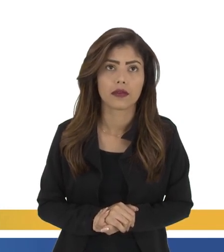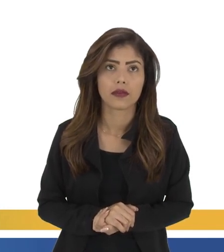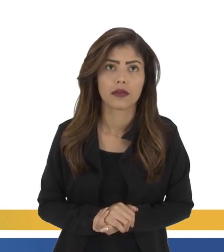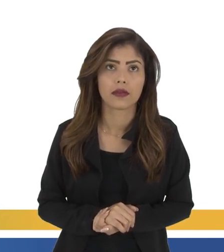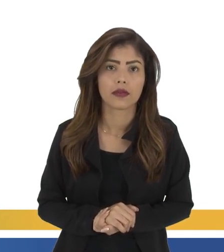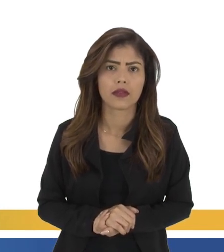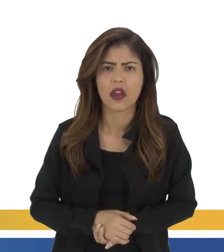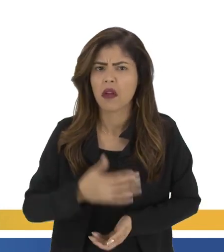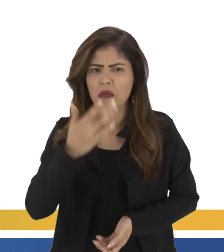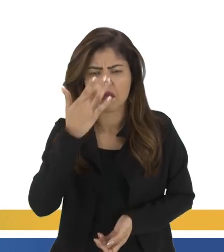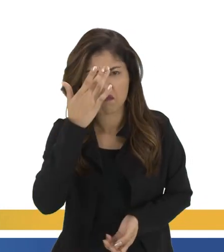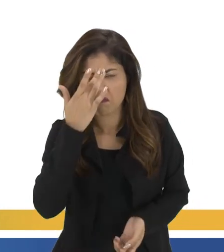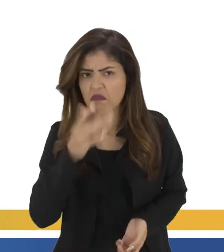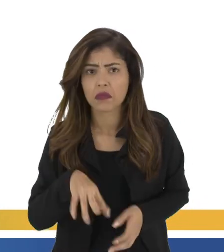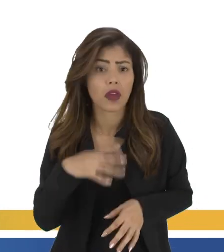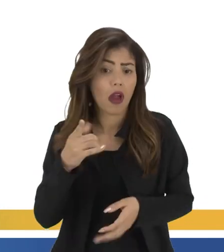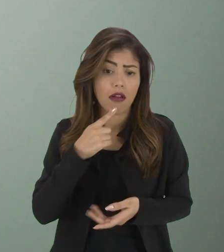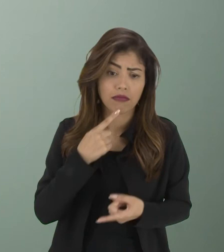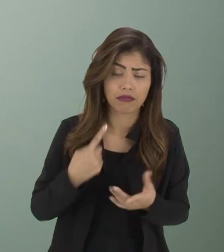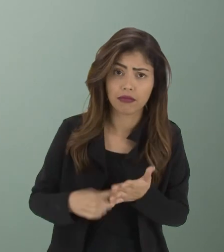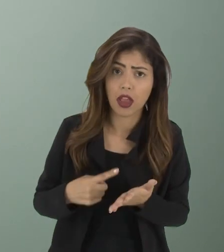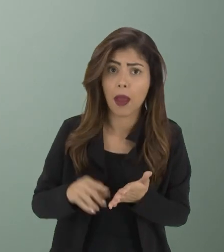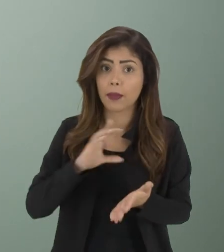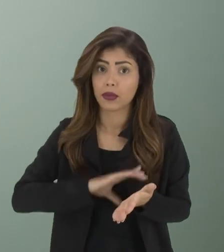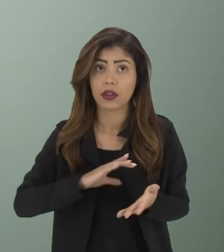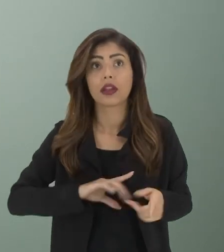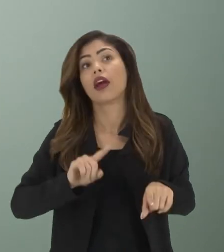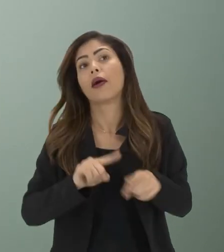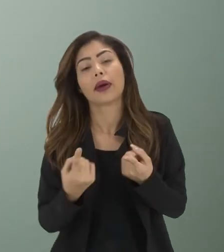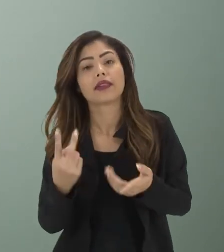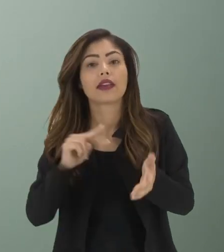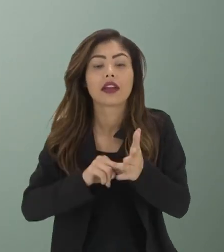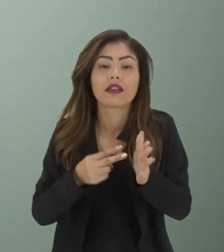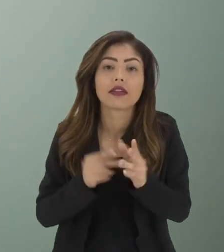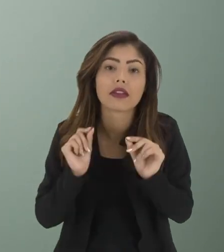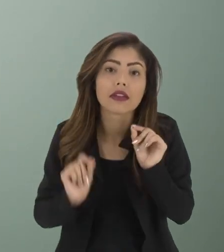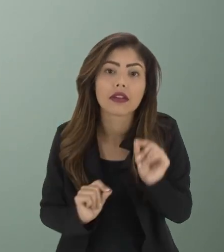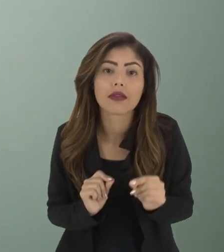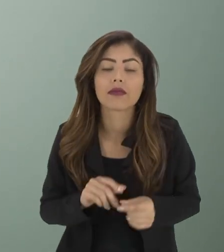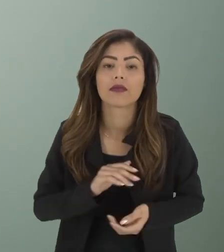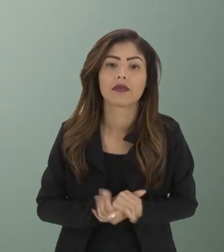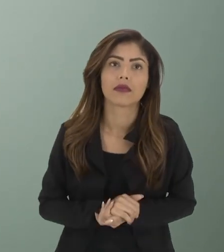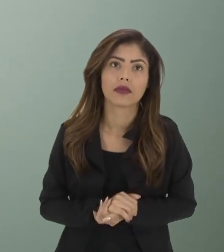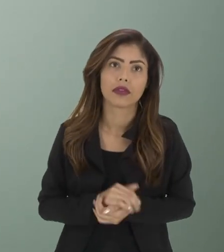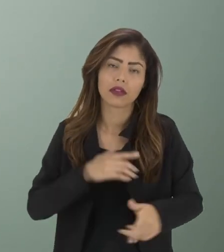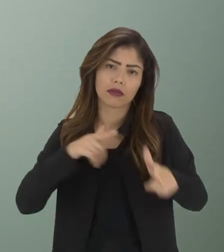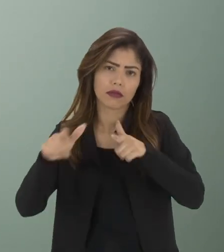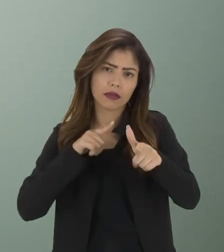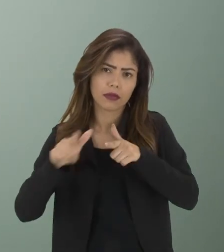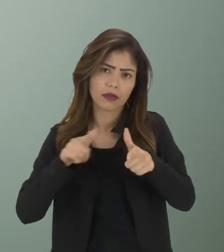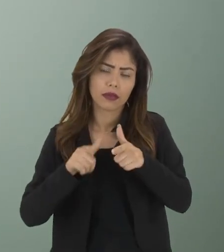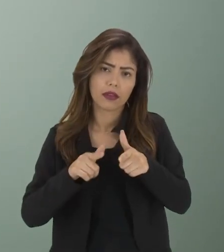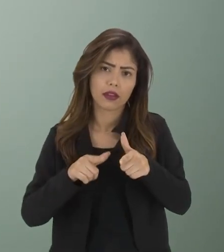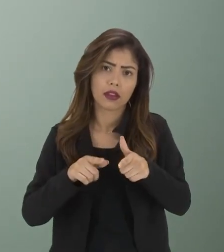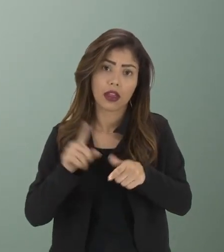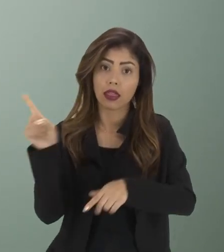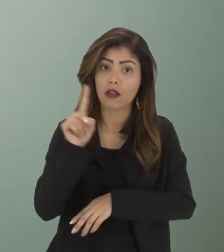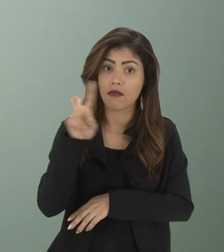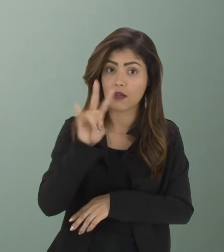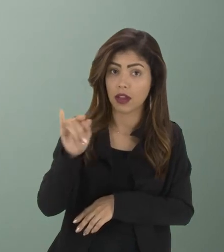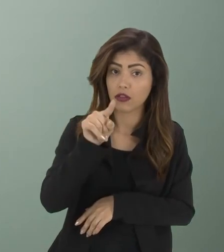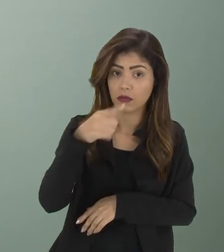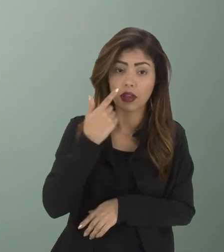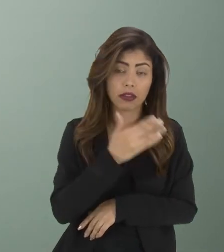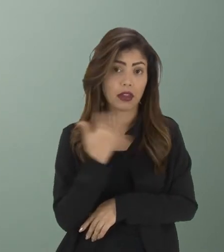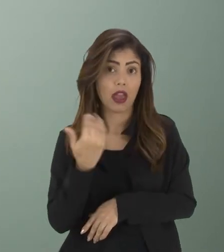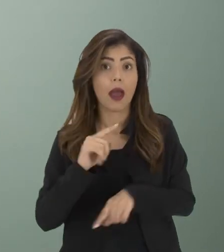will. Eu não achei um provérbio correspondente em português, mas significa o trabalho não vai te matar,